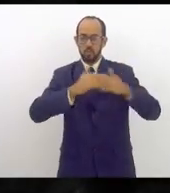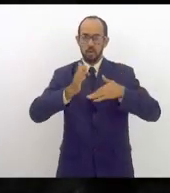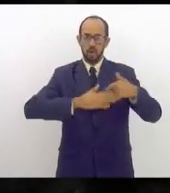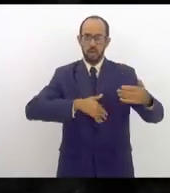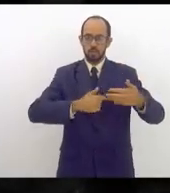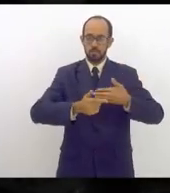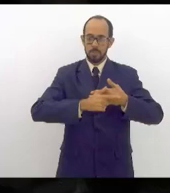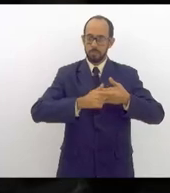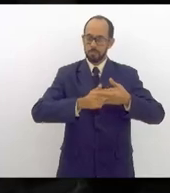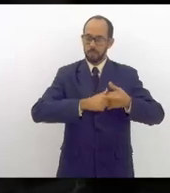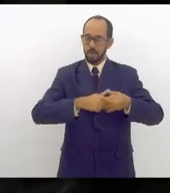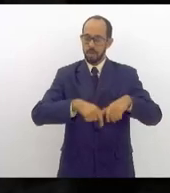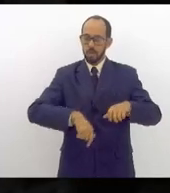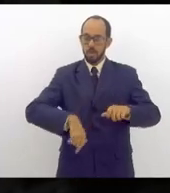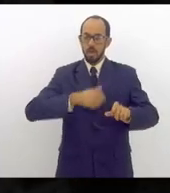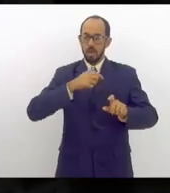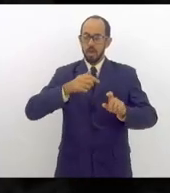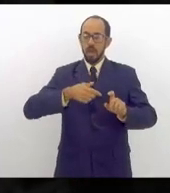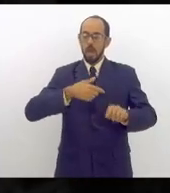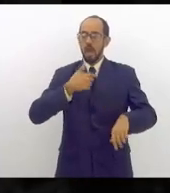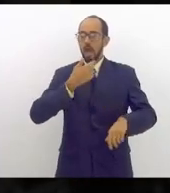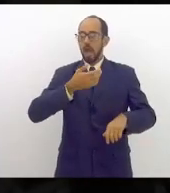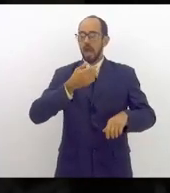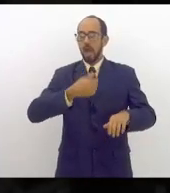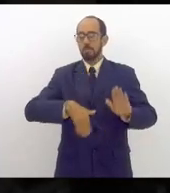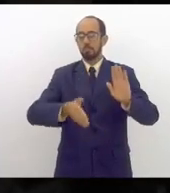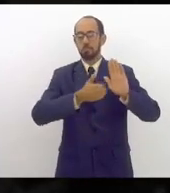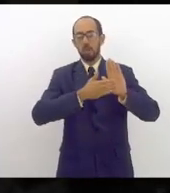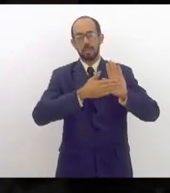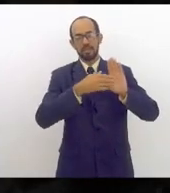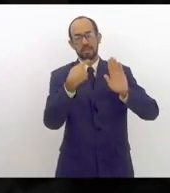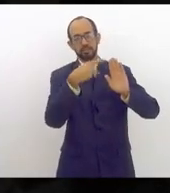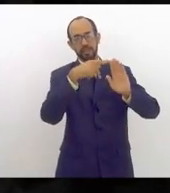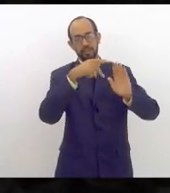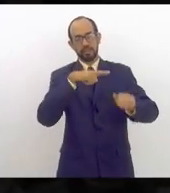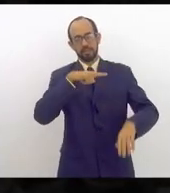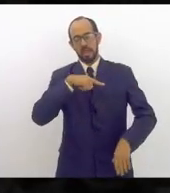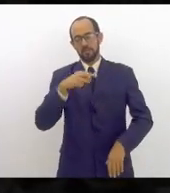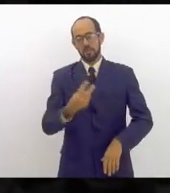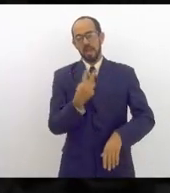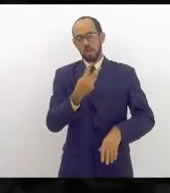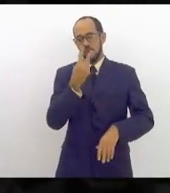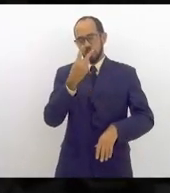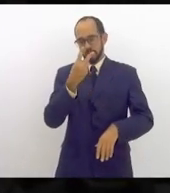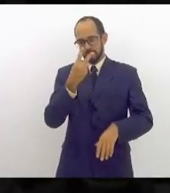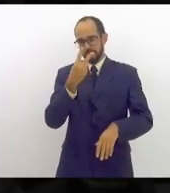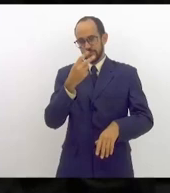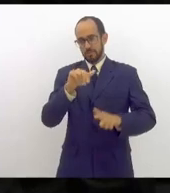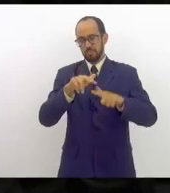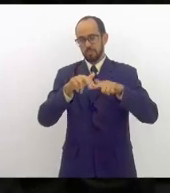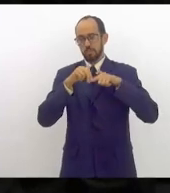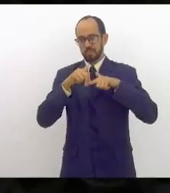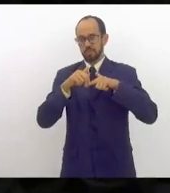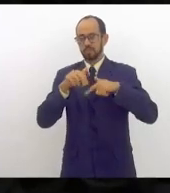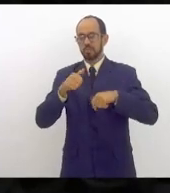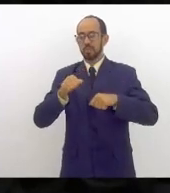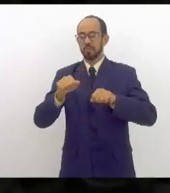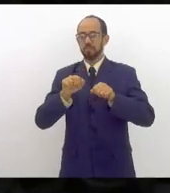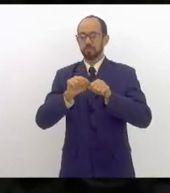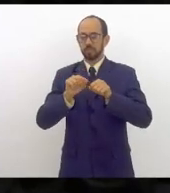sua palavra sempre vale muito, como dos outros companheiros também. Por esse motivo que fiz esse